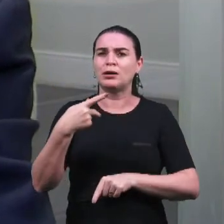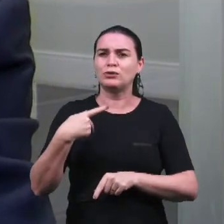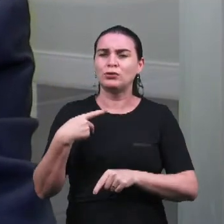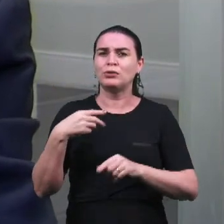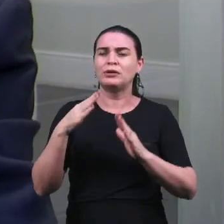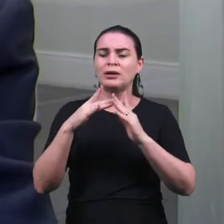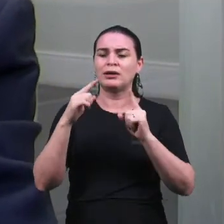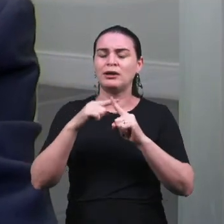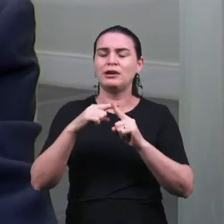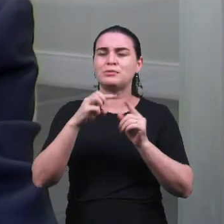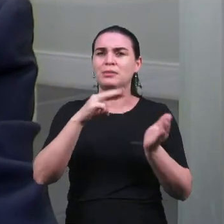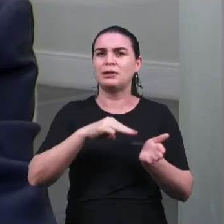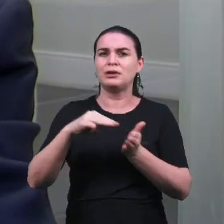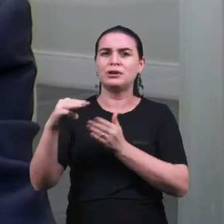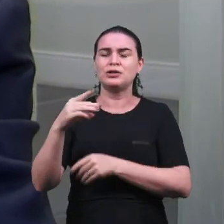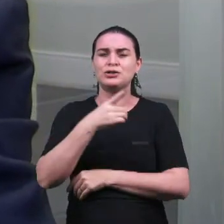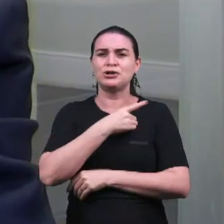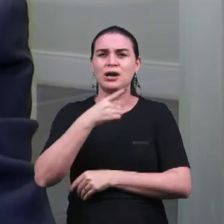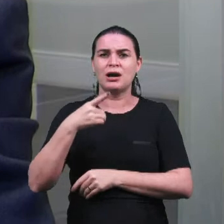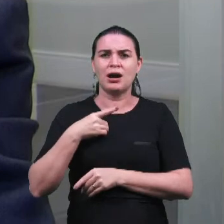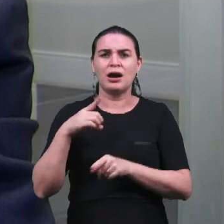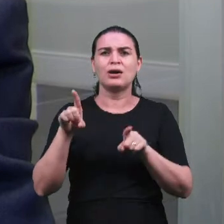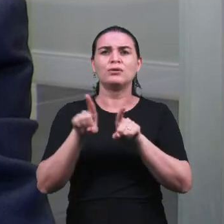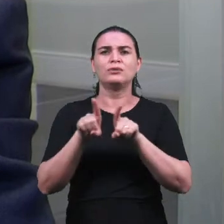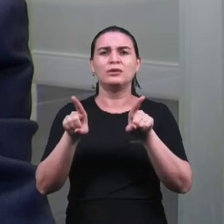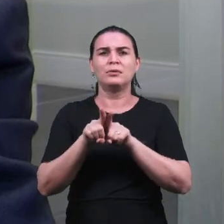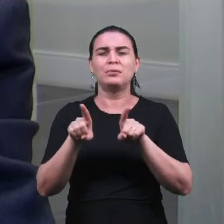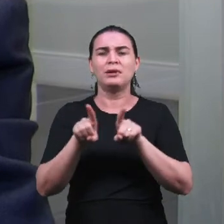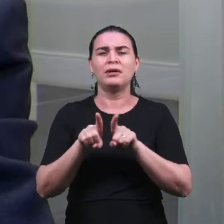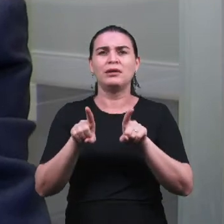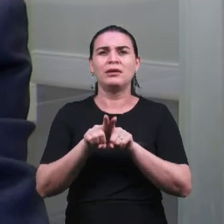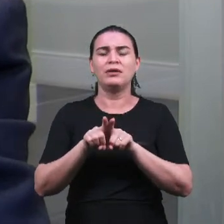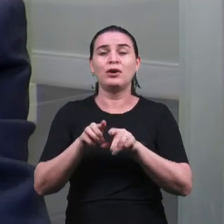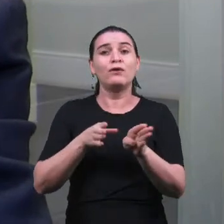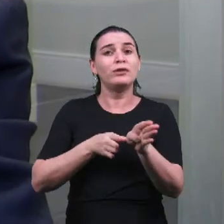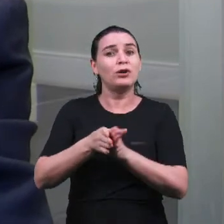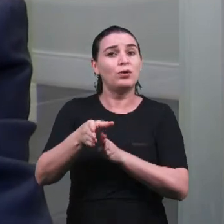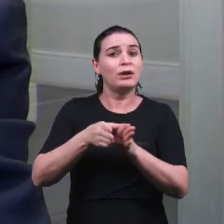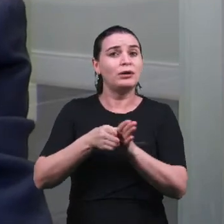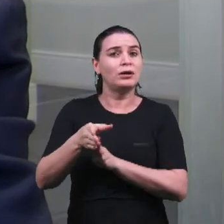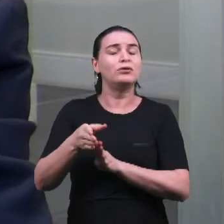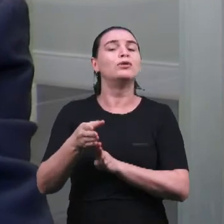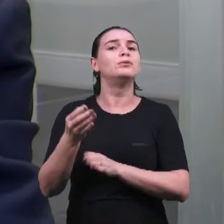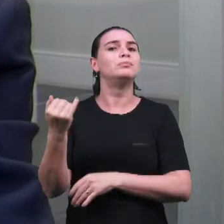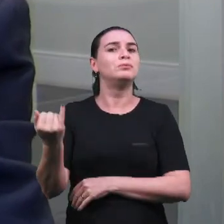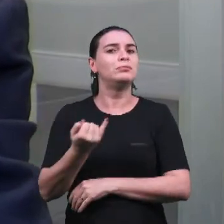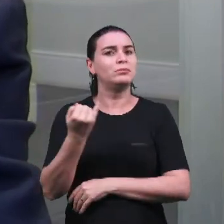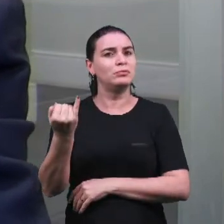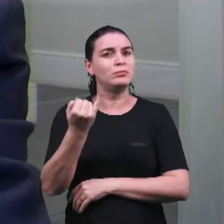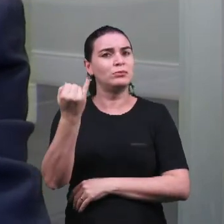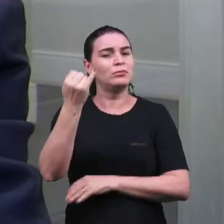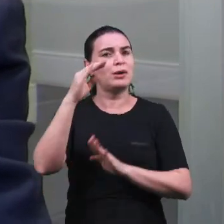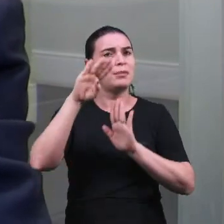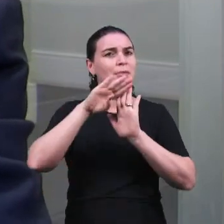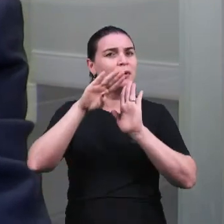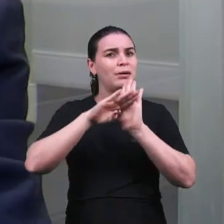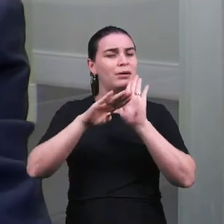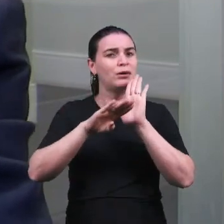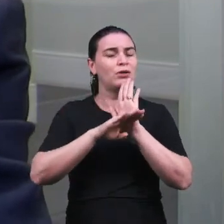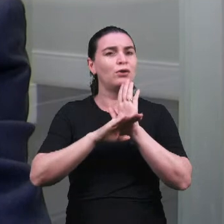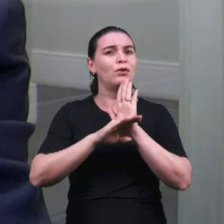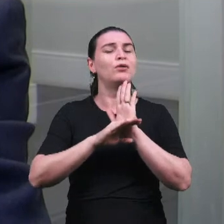os diáconos também do mundo todo. Vai ser passado orientações importantes que foram tratadas na reunião do